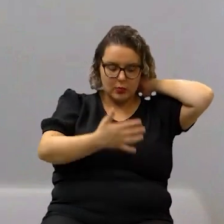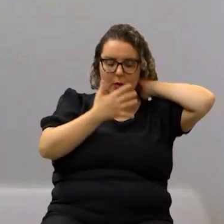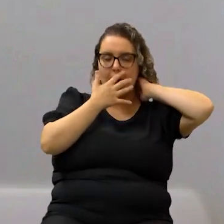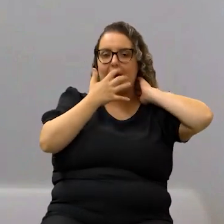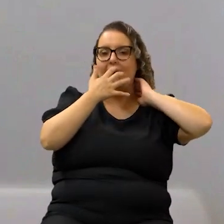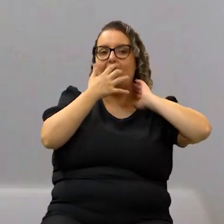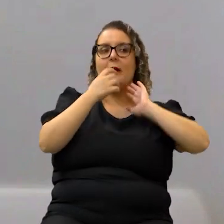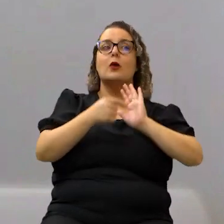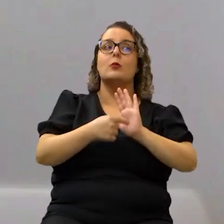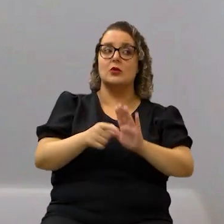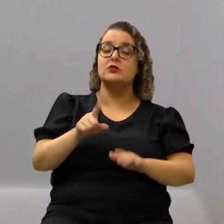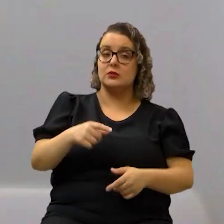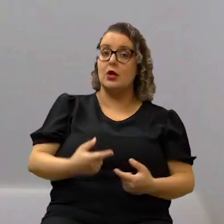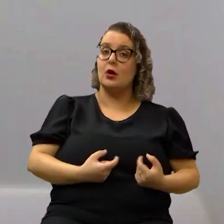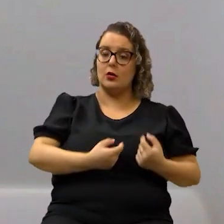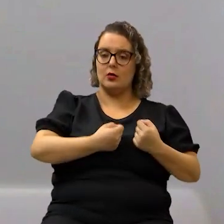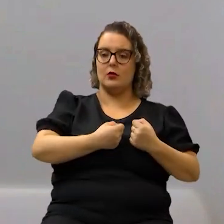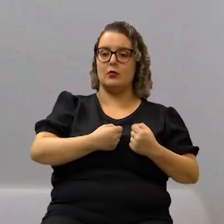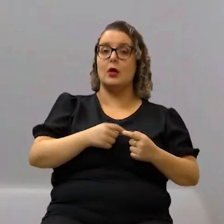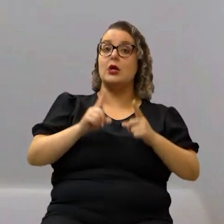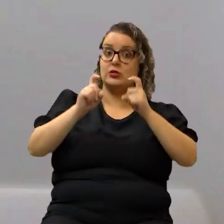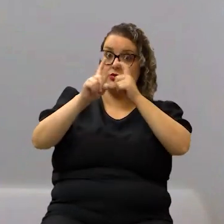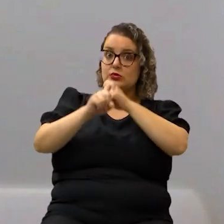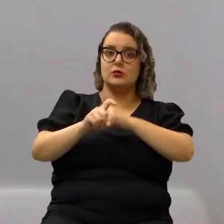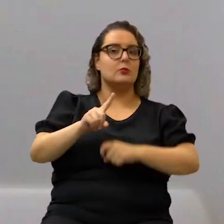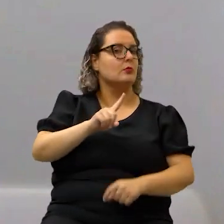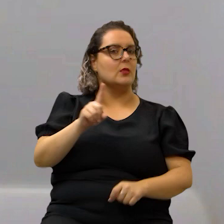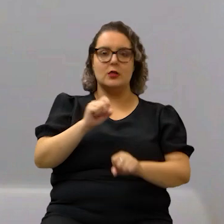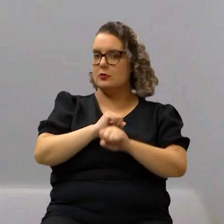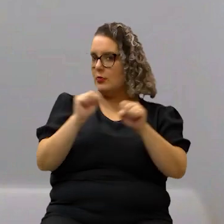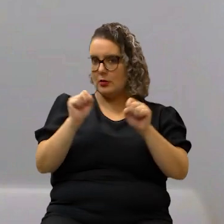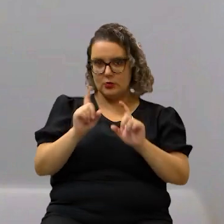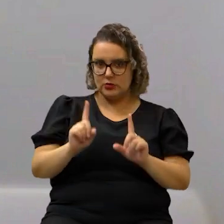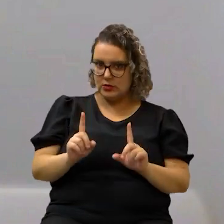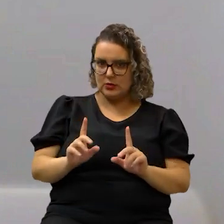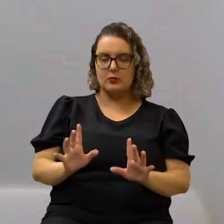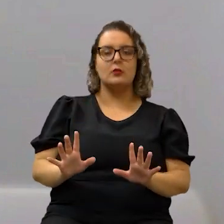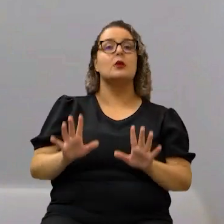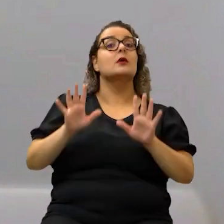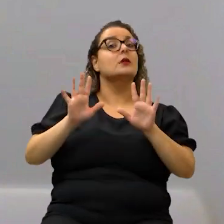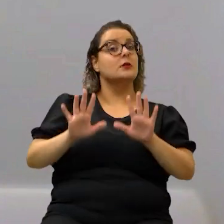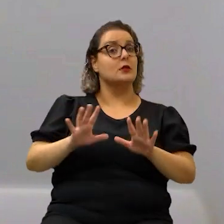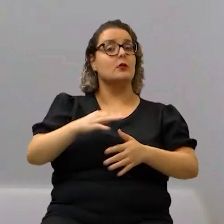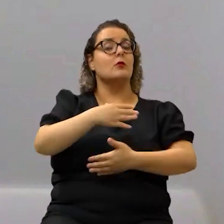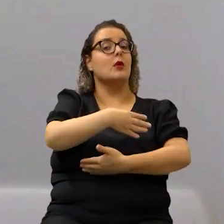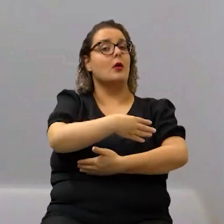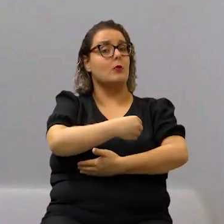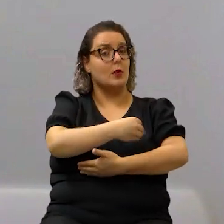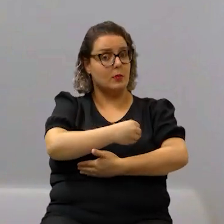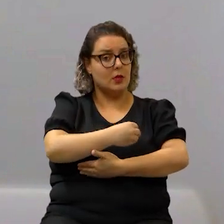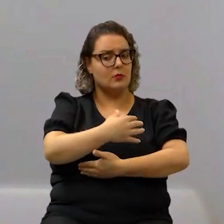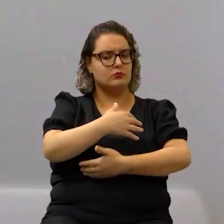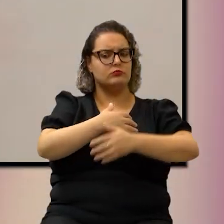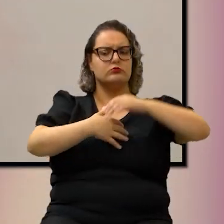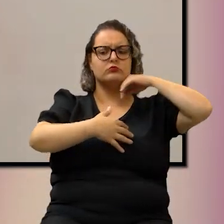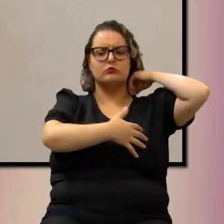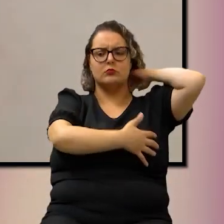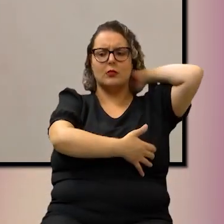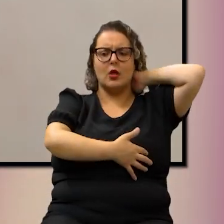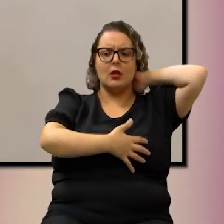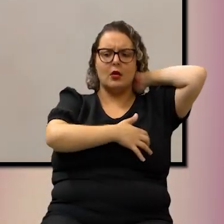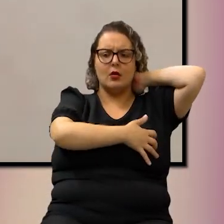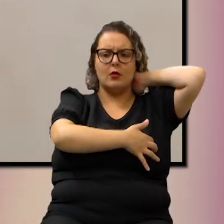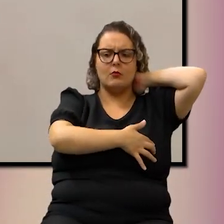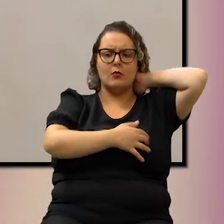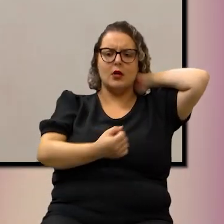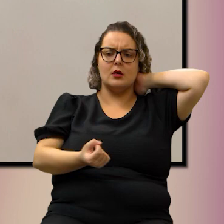venha a ser demonstrado que é um câncer de mama é raro, mas não é impossível. Então, se você que está amamentando sentir